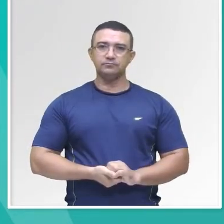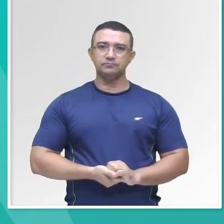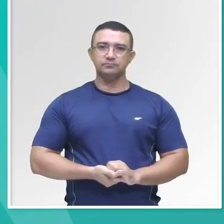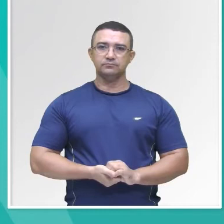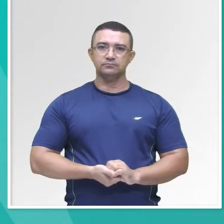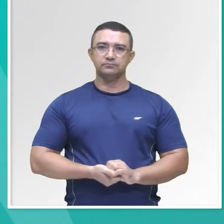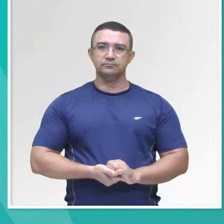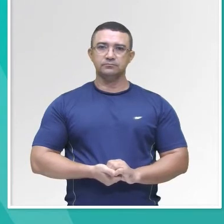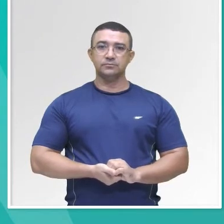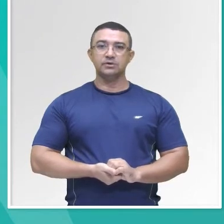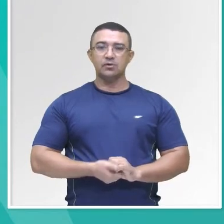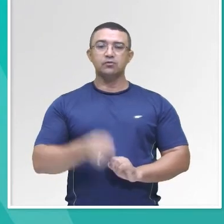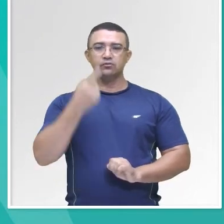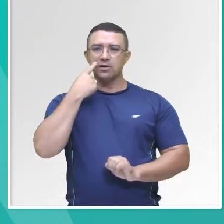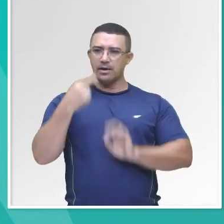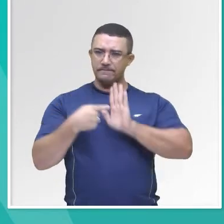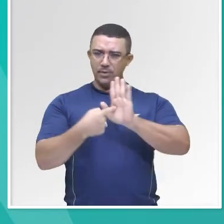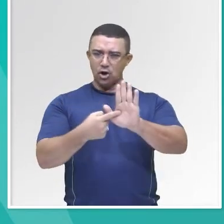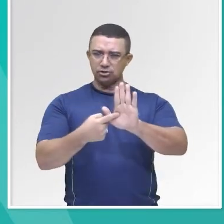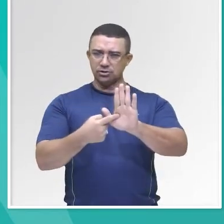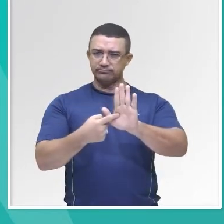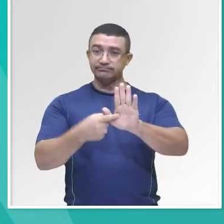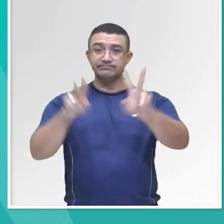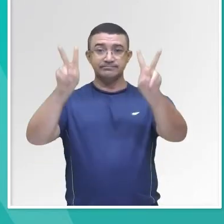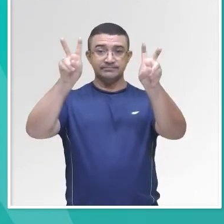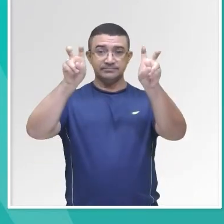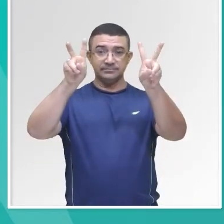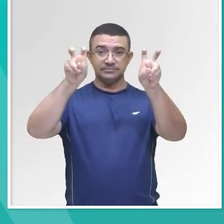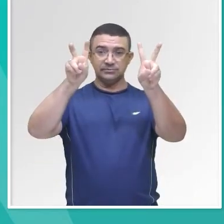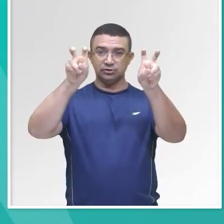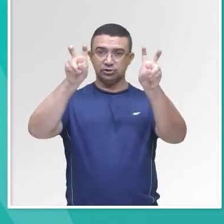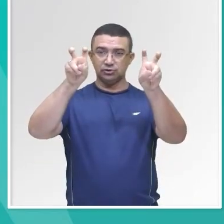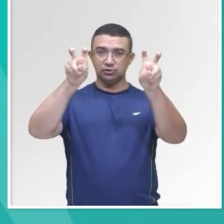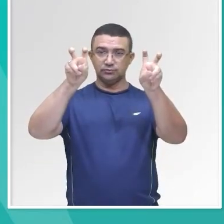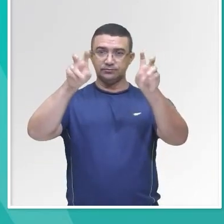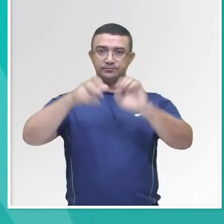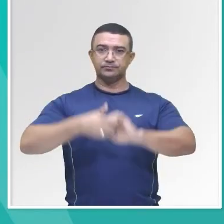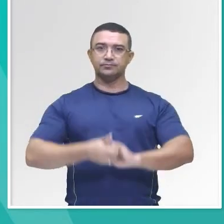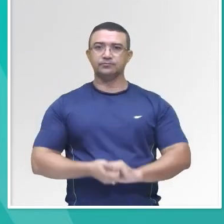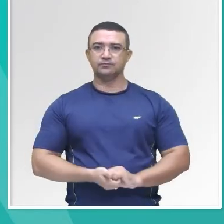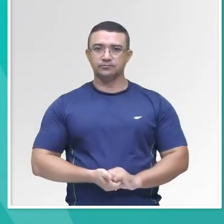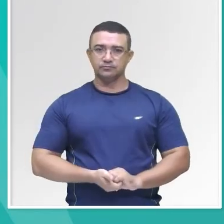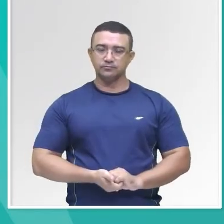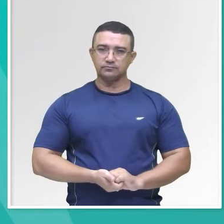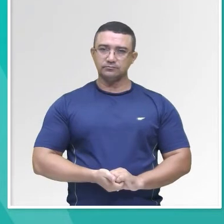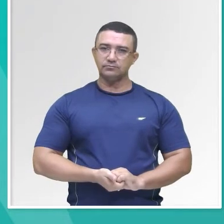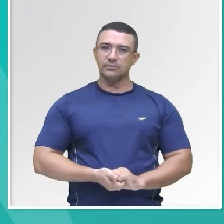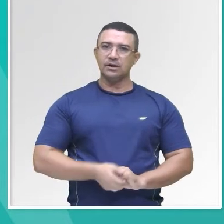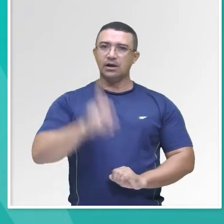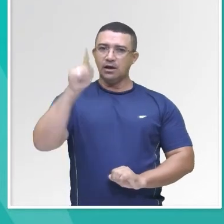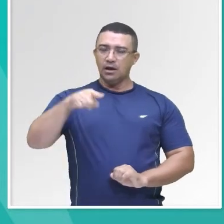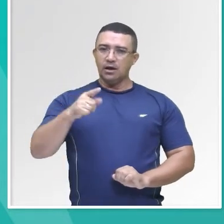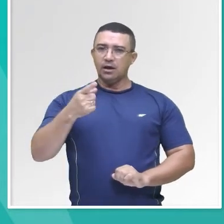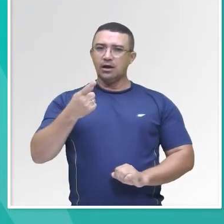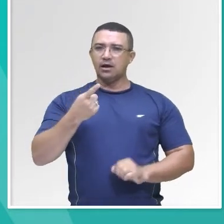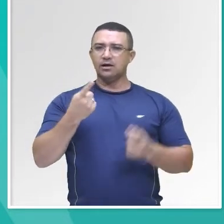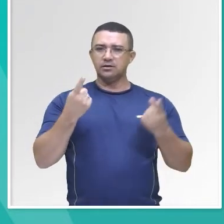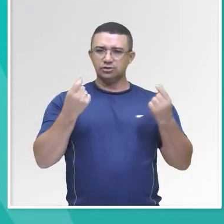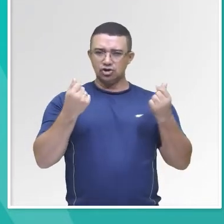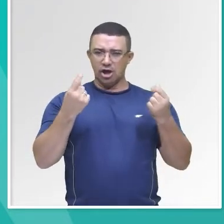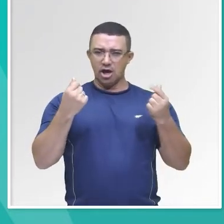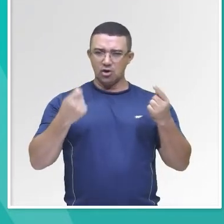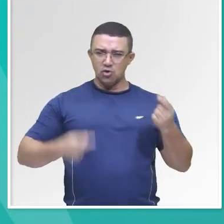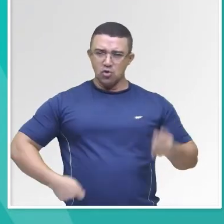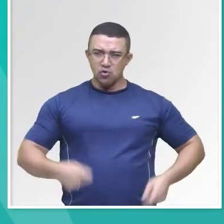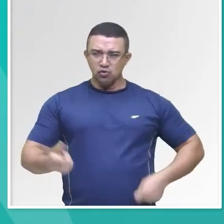né, traz o título. Esse título é o consumismo infantil,